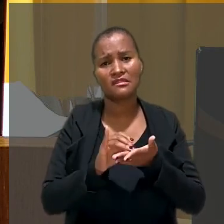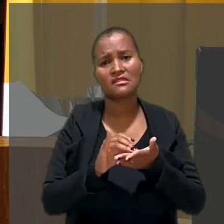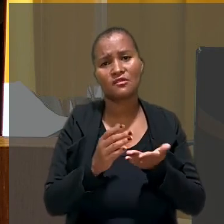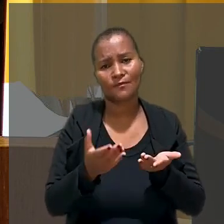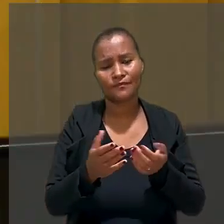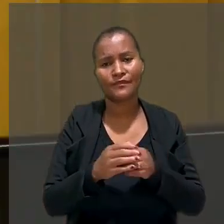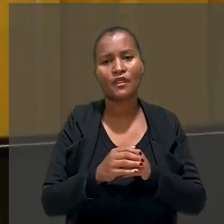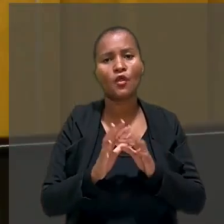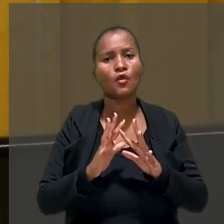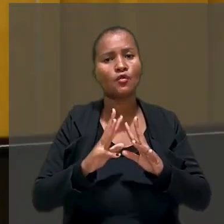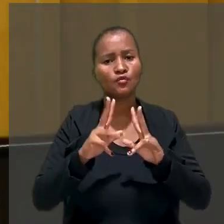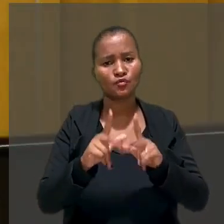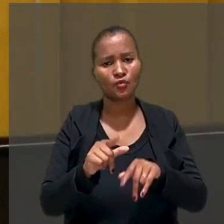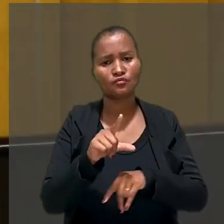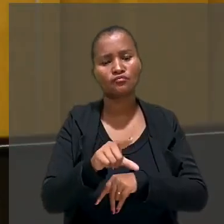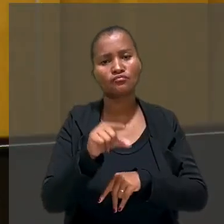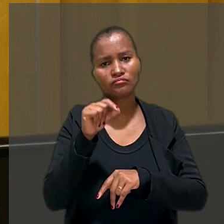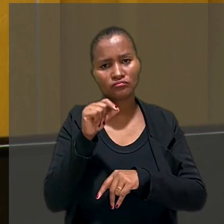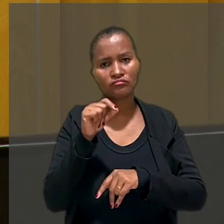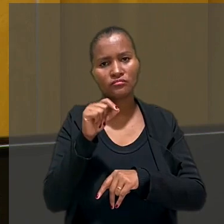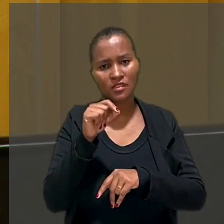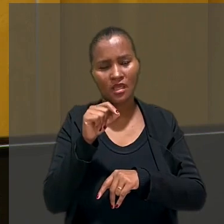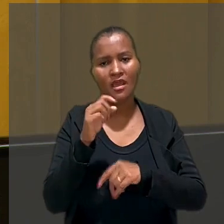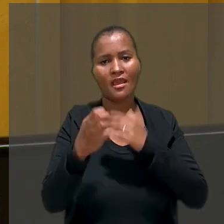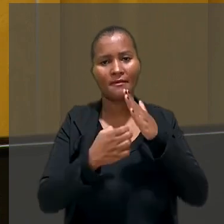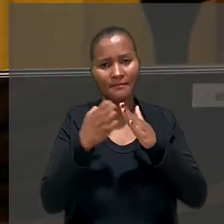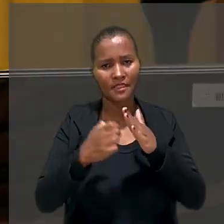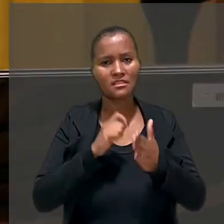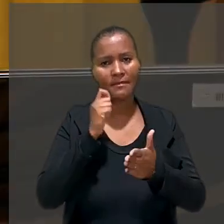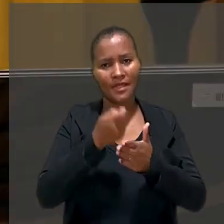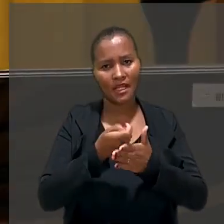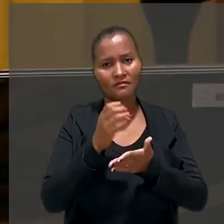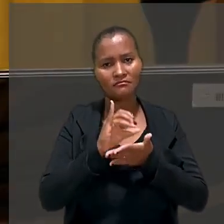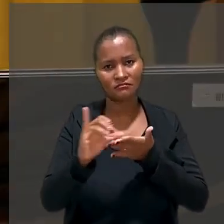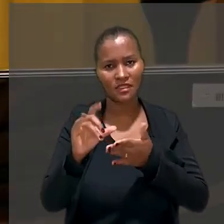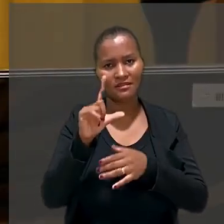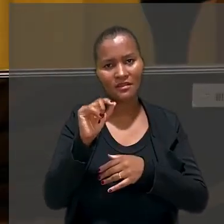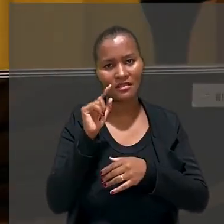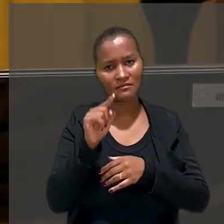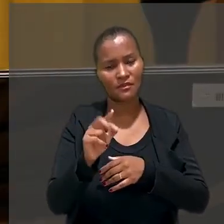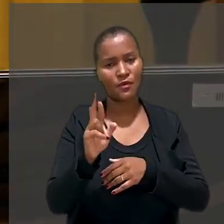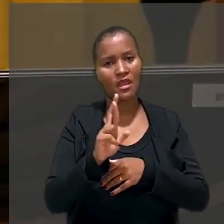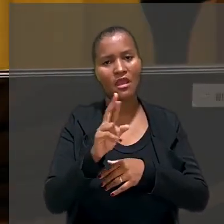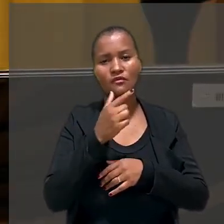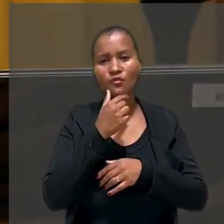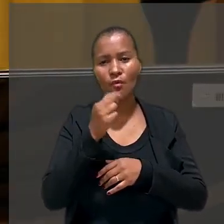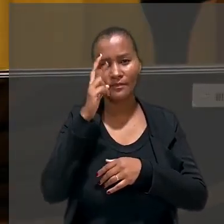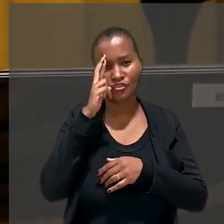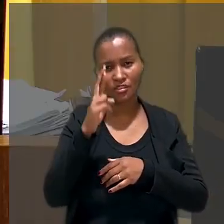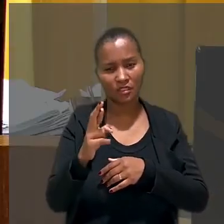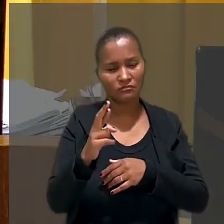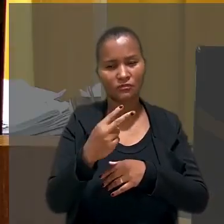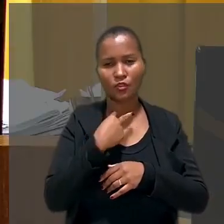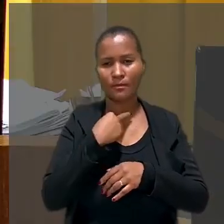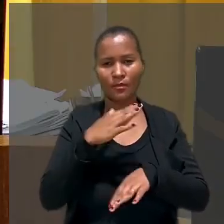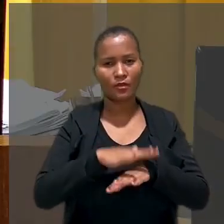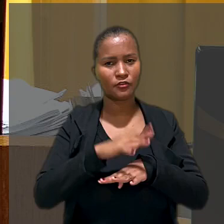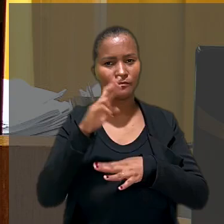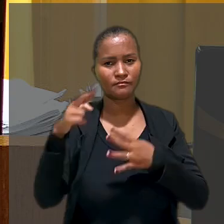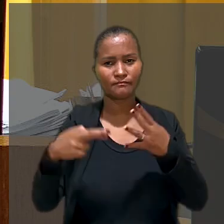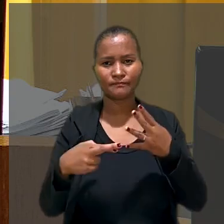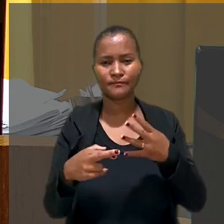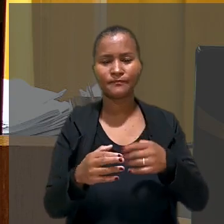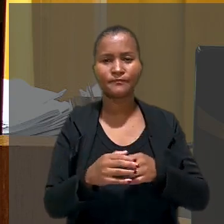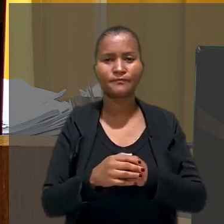fixando a indenização. Por unanimidade, ficou decidido que a empresa deverá pagar a indenização de R$10 mil ao gerente. Não cabe